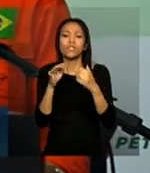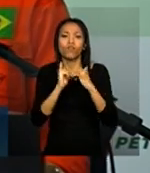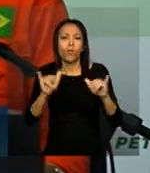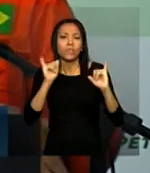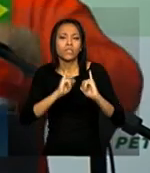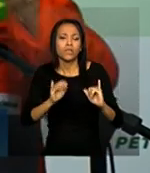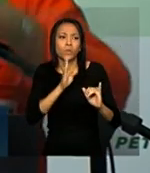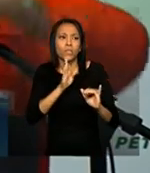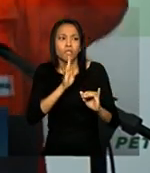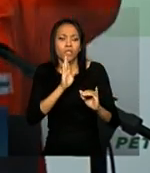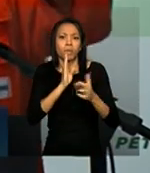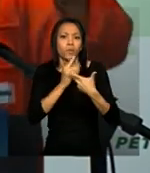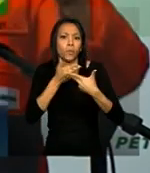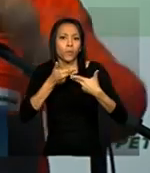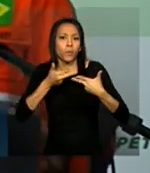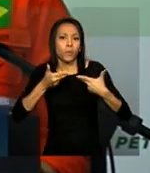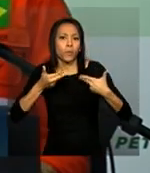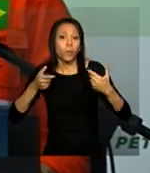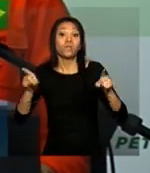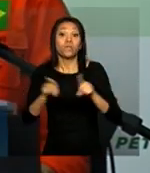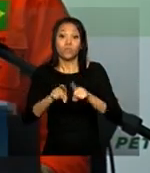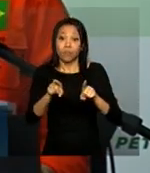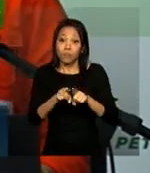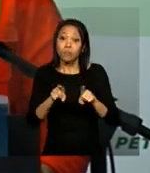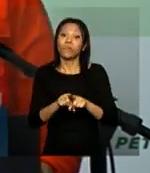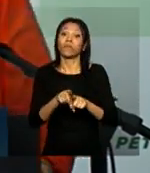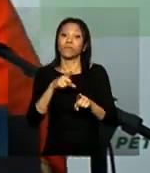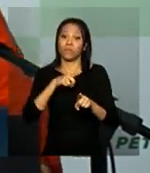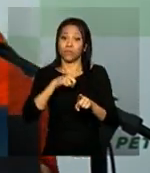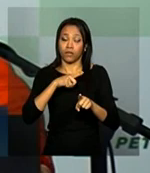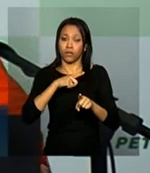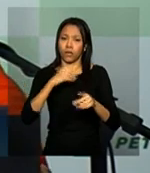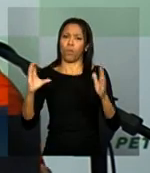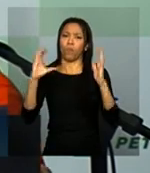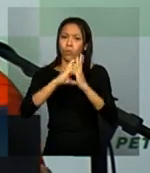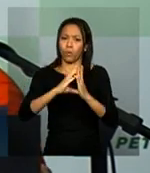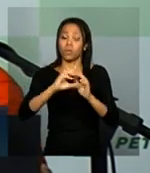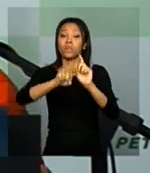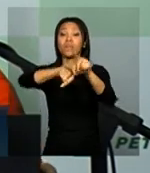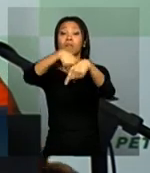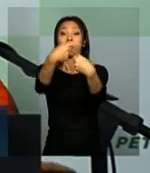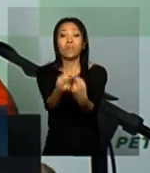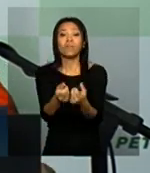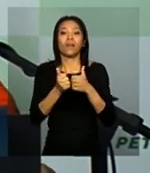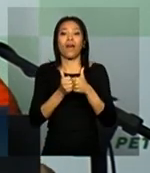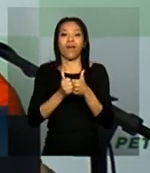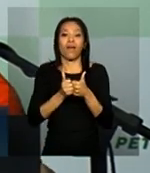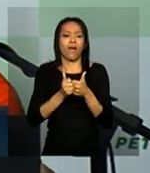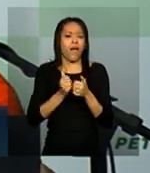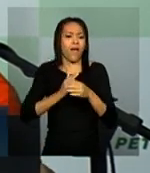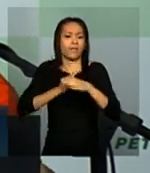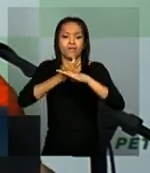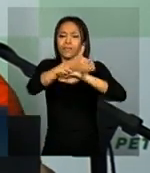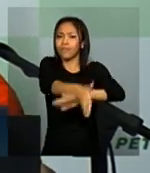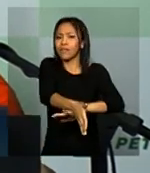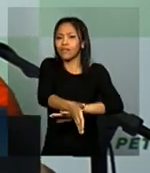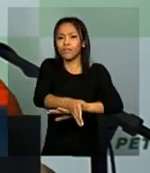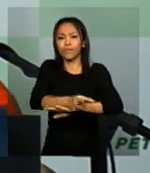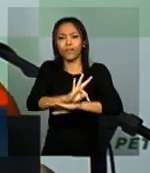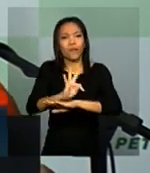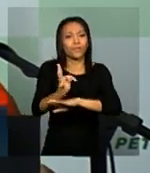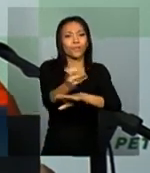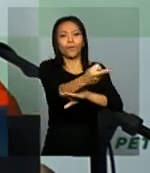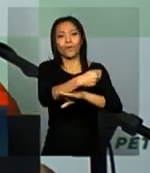formados, com cursos especiais. Depois nós temos de dar acesso a todas as pessoas